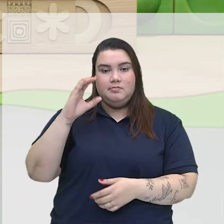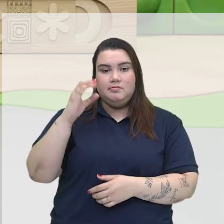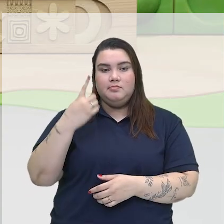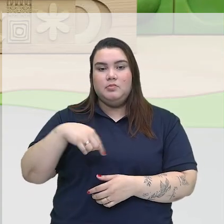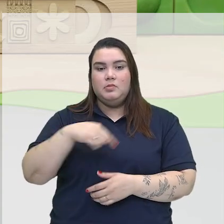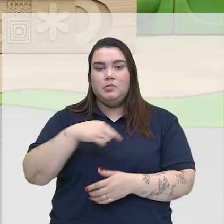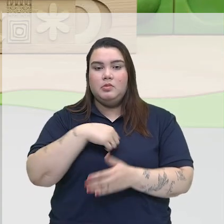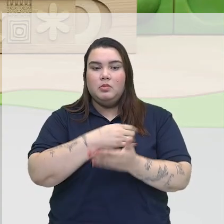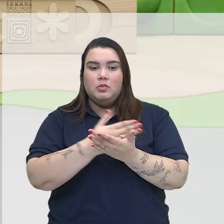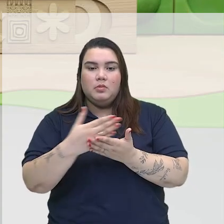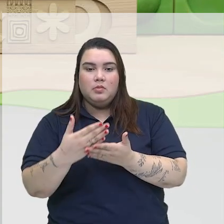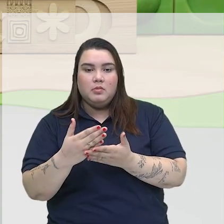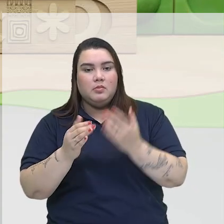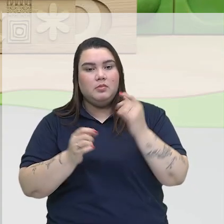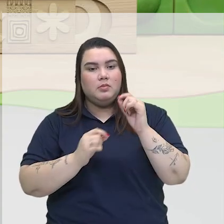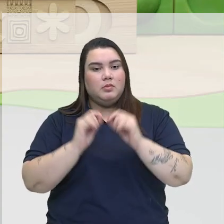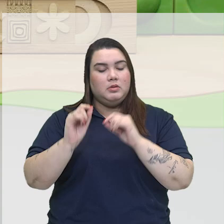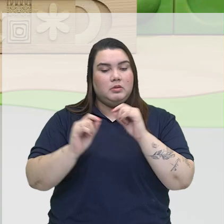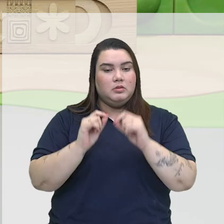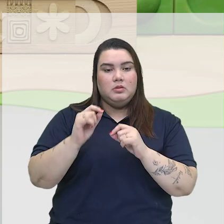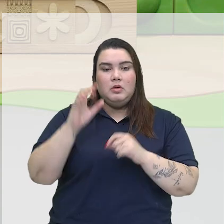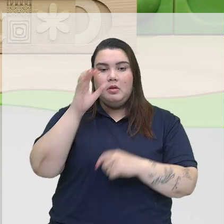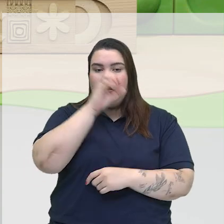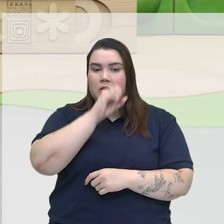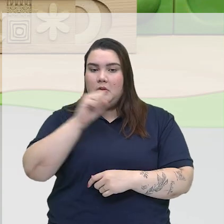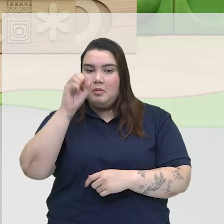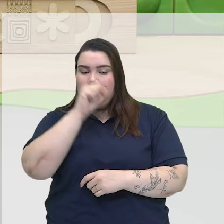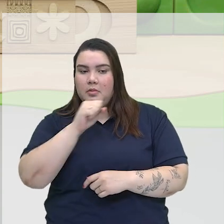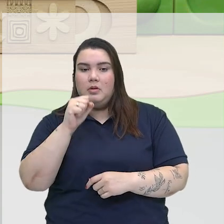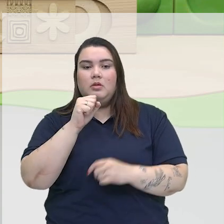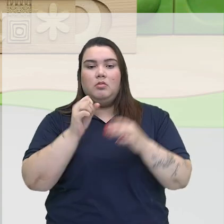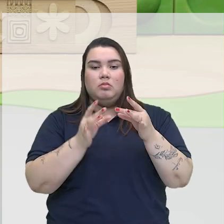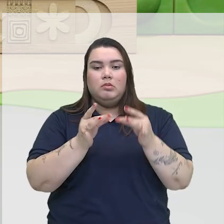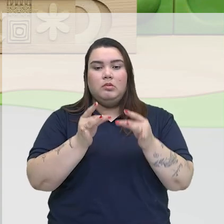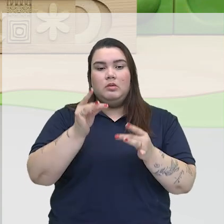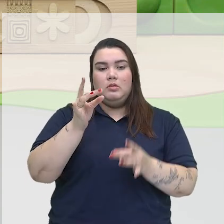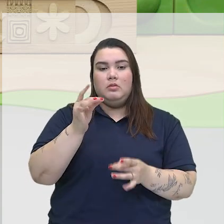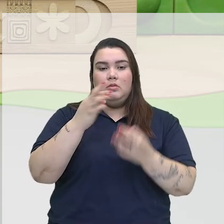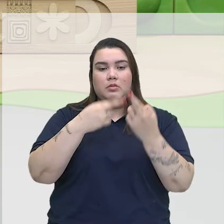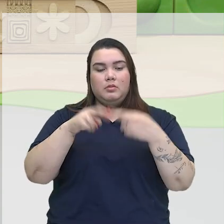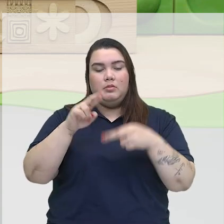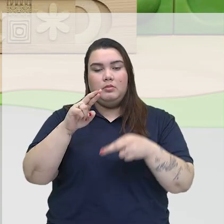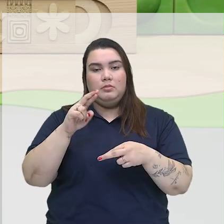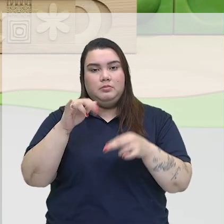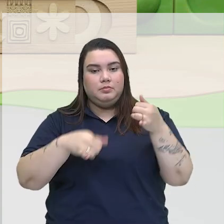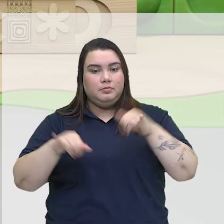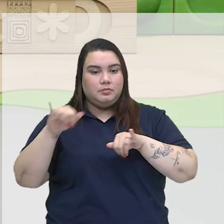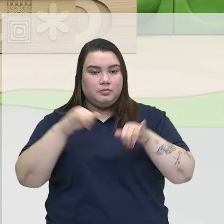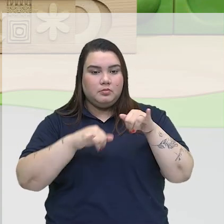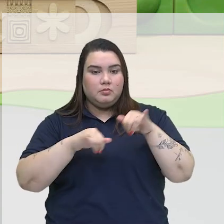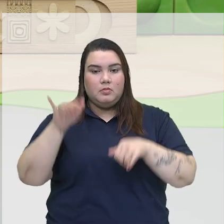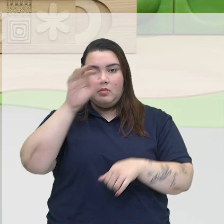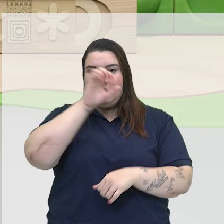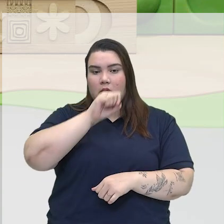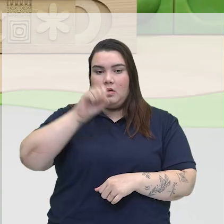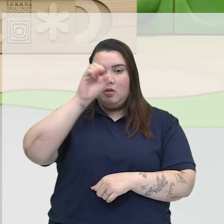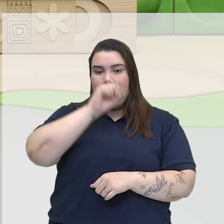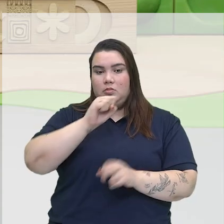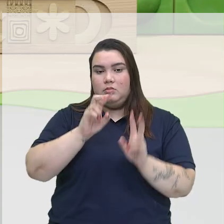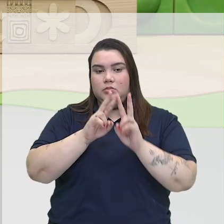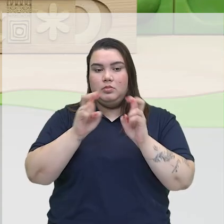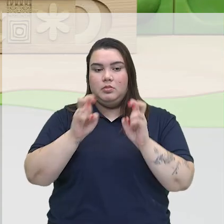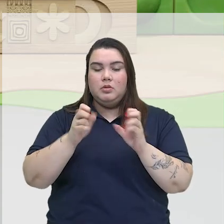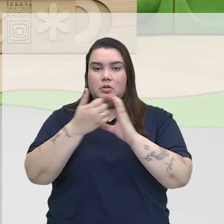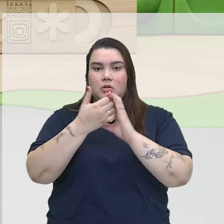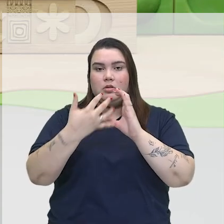vamos embarcar em uma jornada para desvendar os segredos das reações químicas, aprendendo